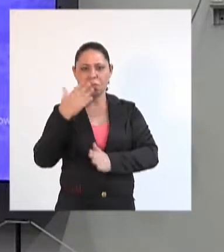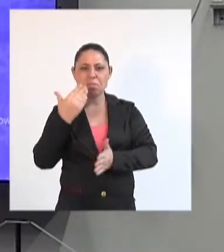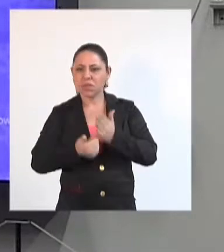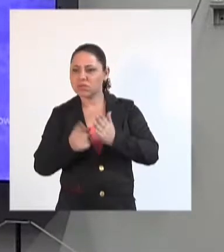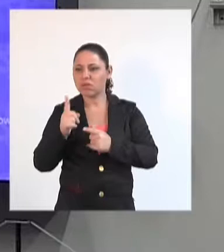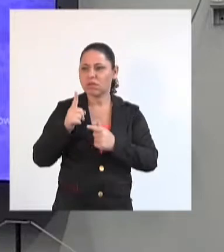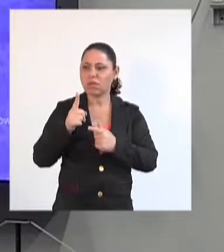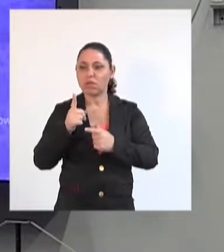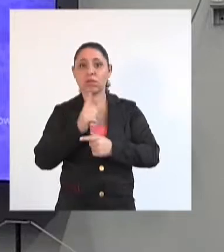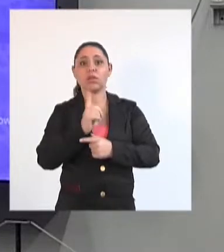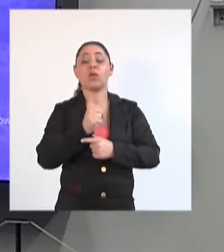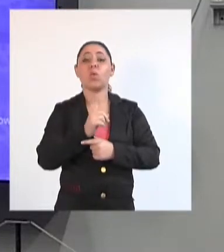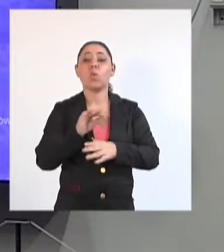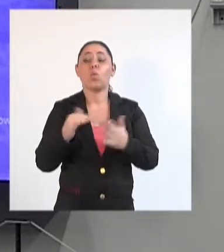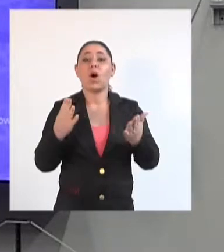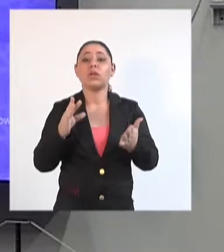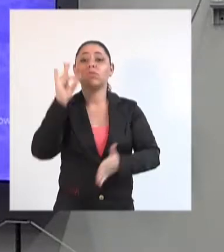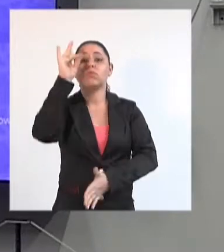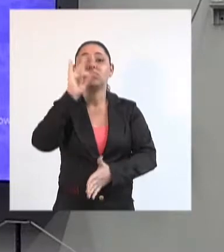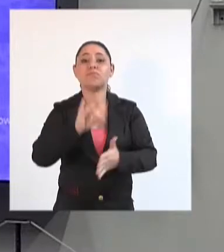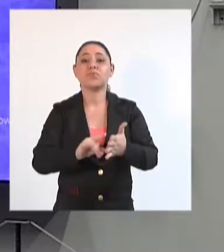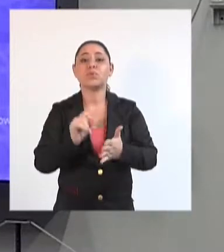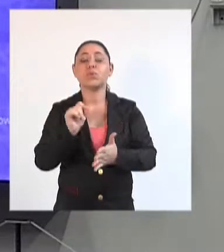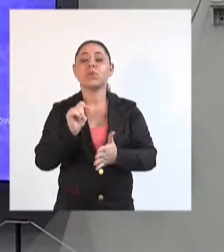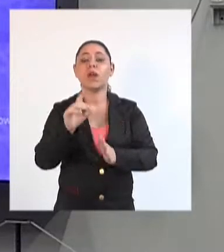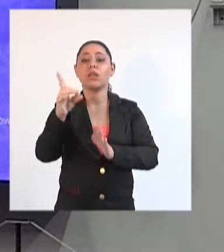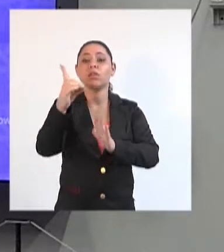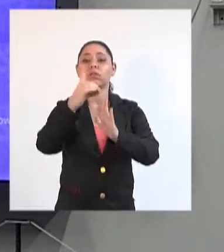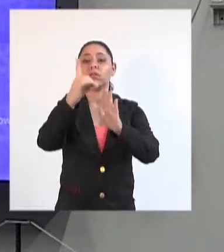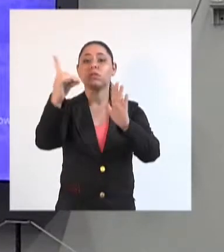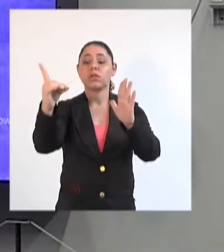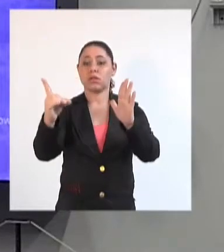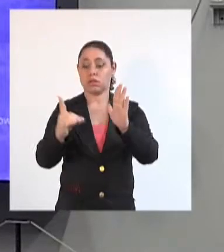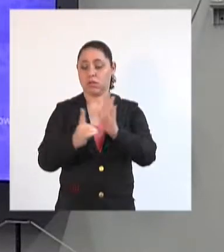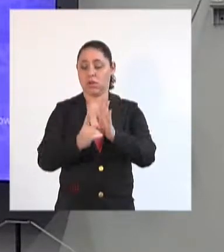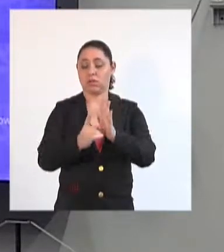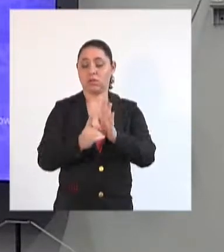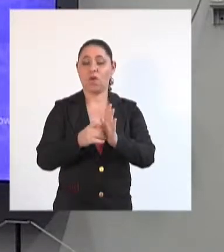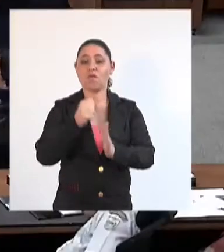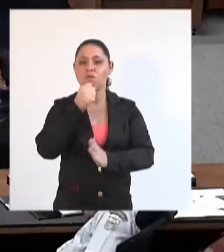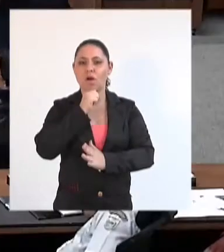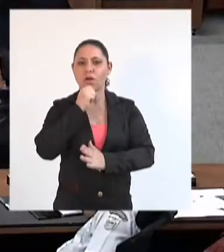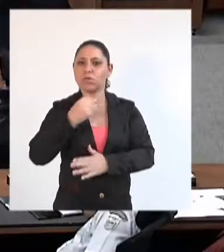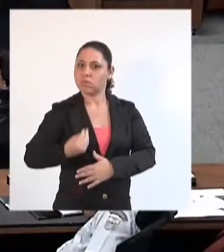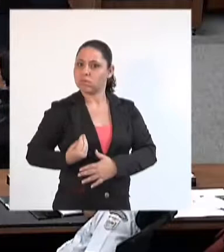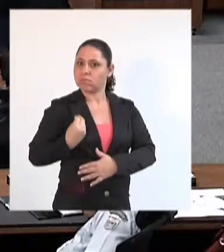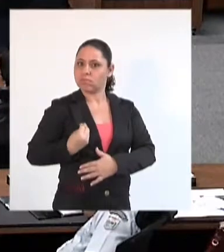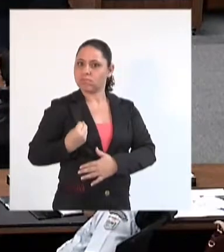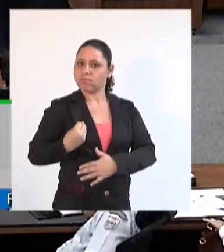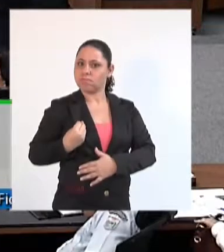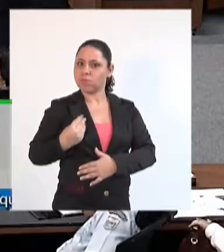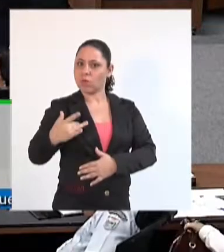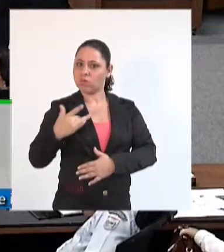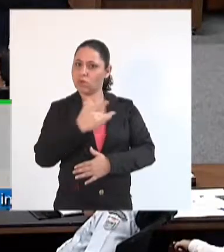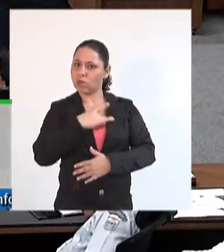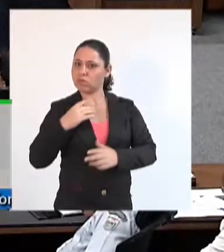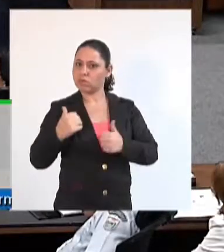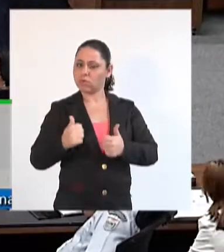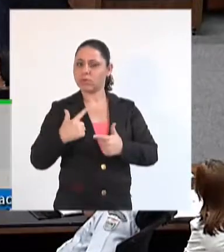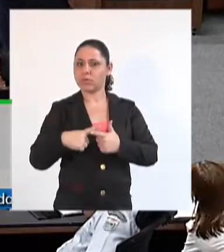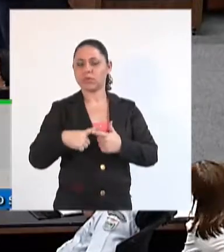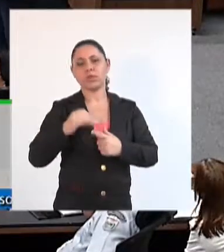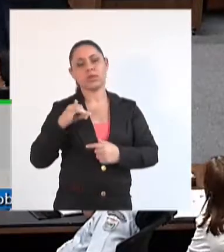Porque isso aí é quando foi estabelecido o decreto com envelhecimento ativo. Por que isso é importante? Porque se